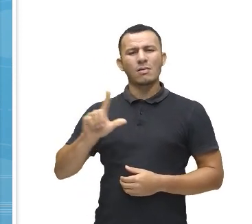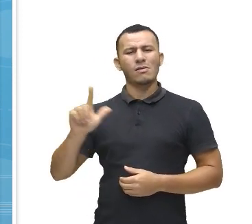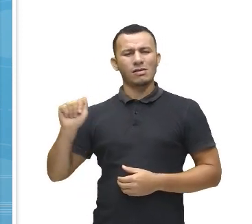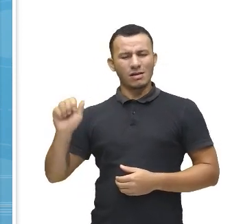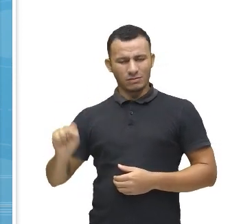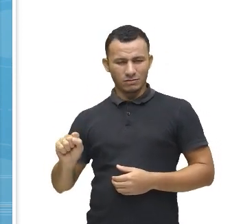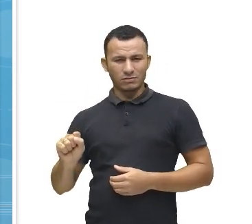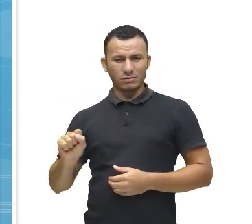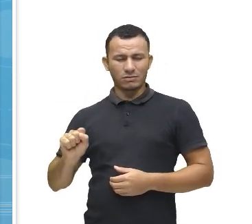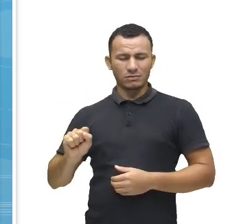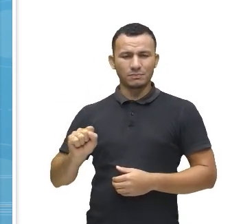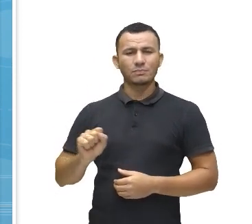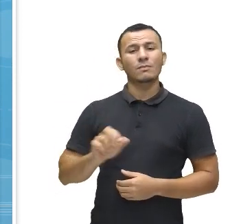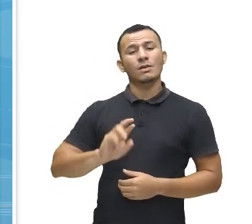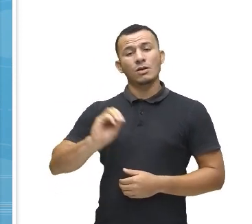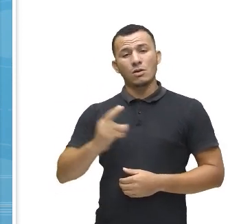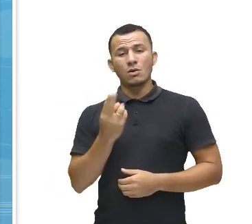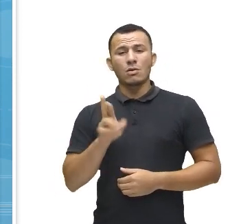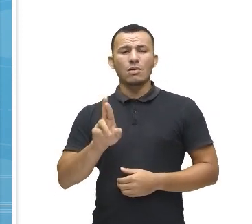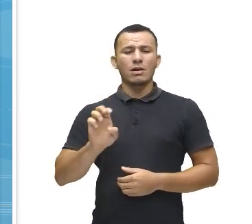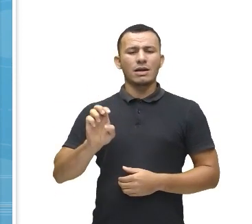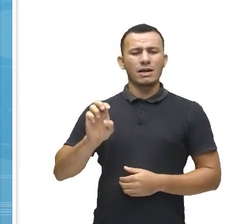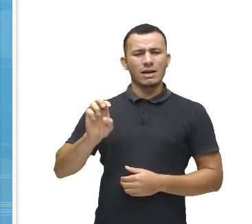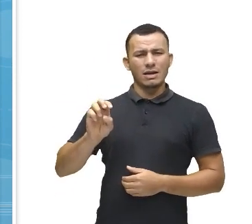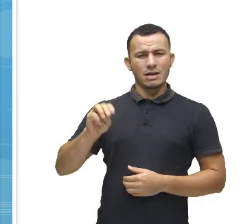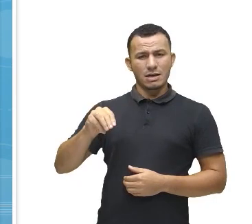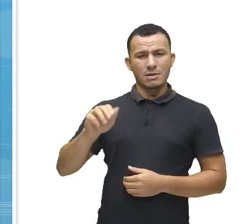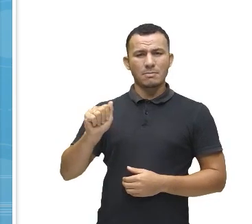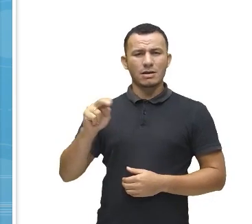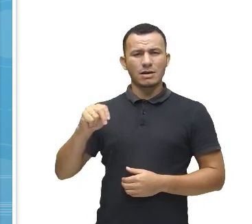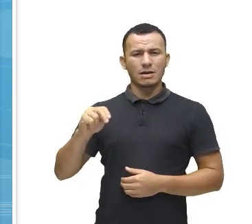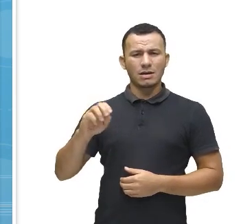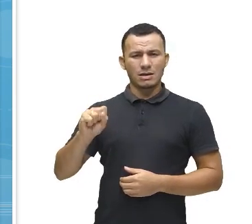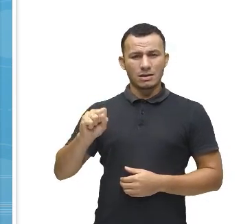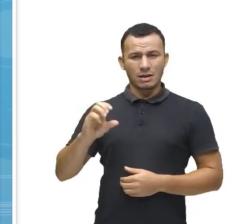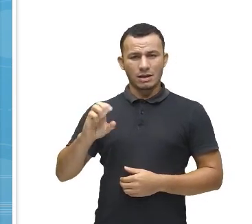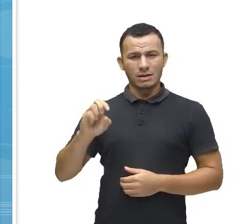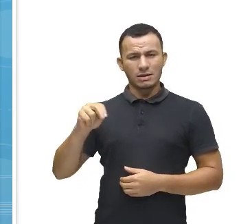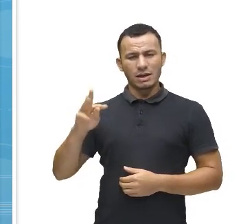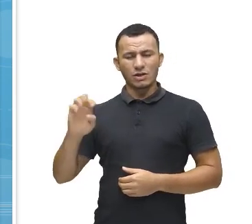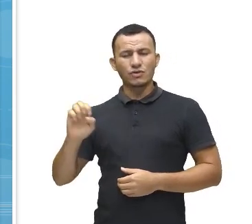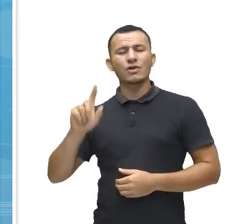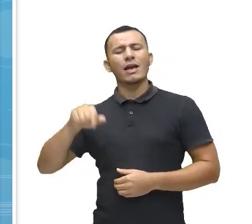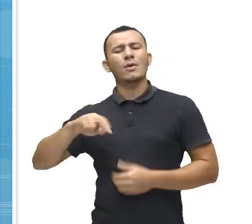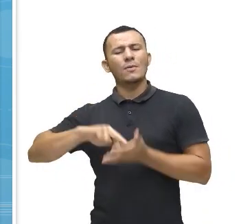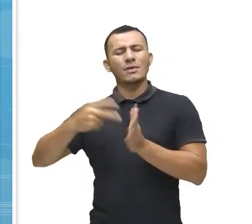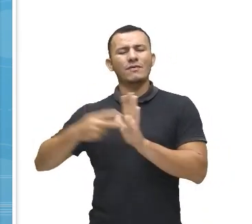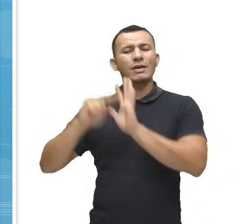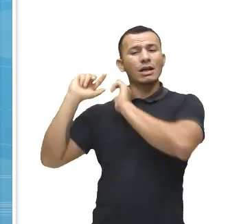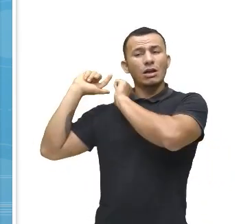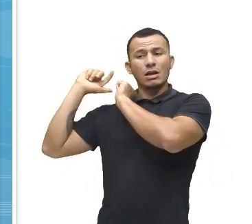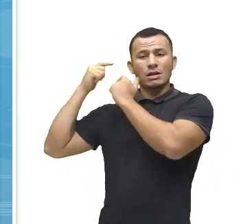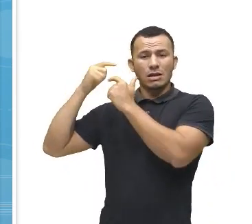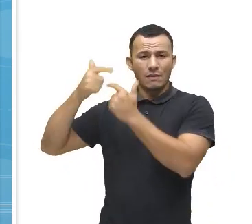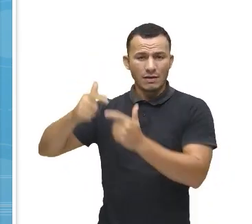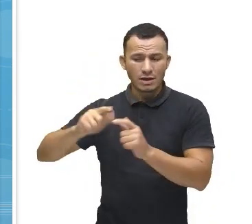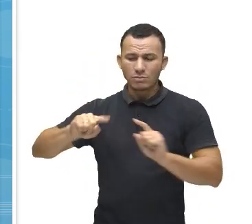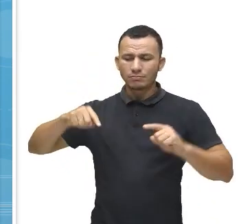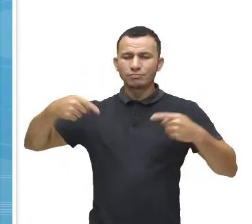quilombolas. O que, que vem ser um remanescente quilombola? Justamente são descendentes diretos ou